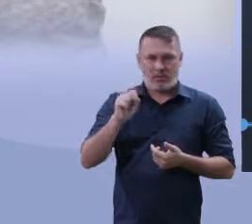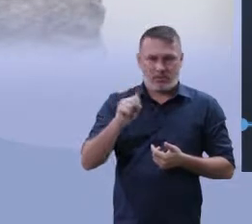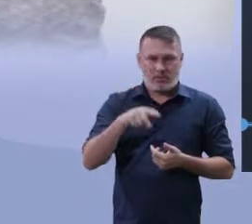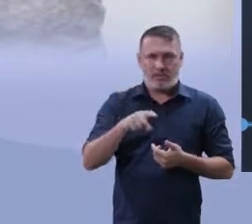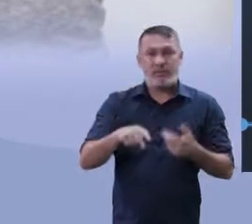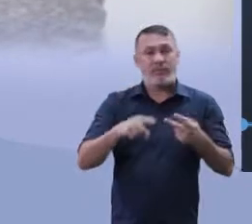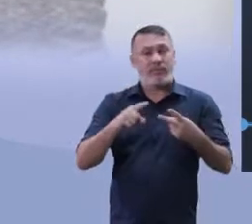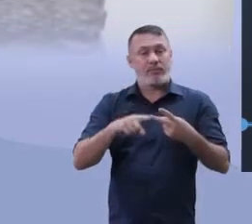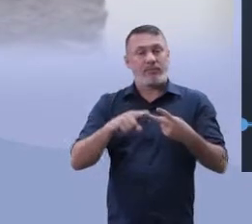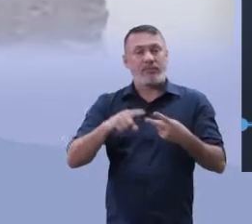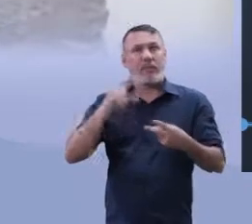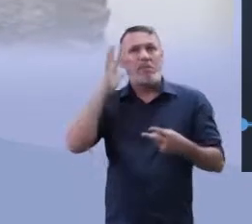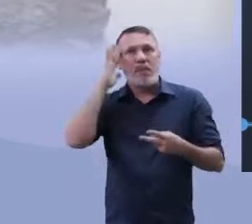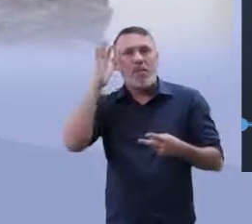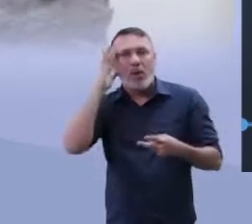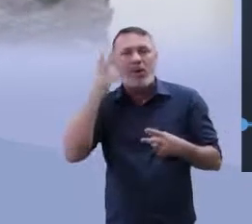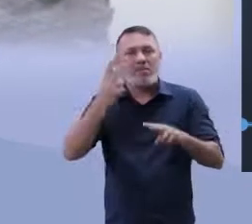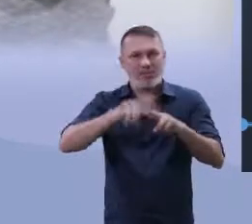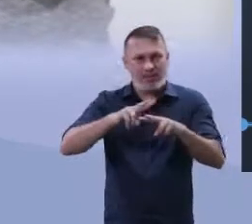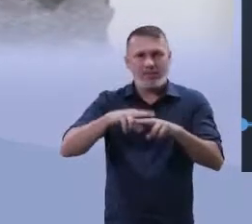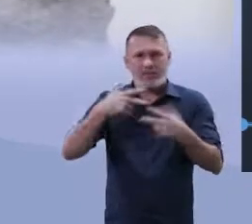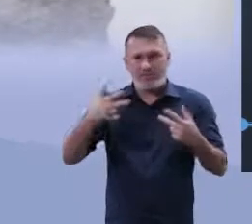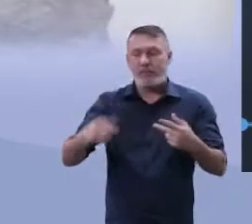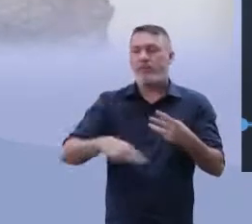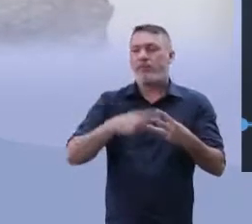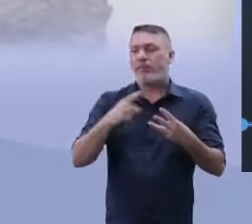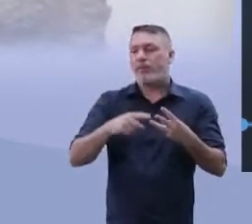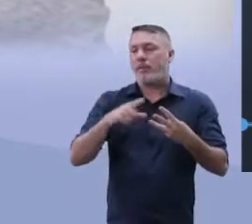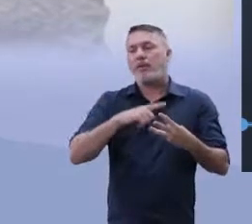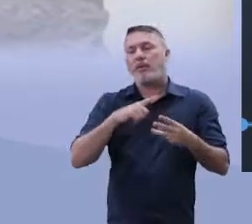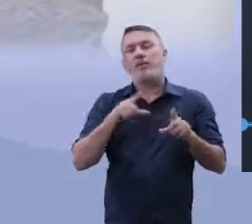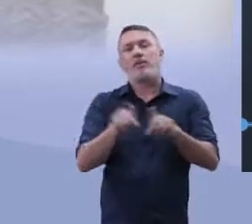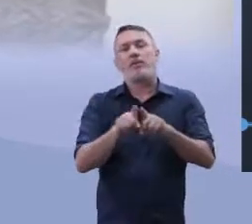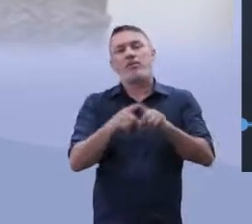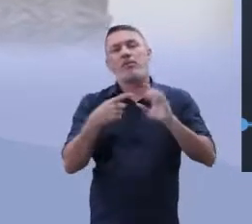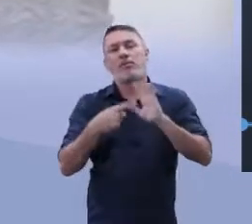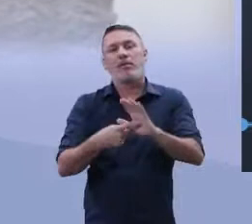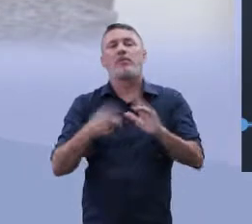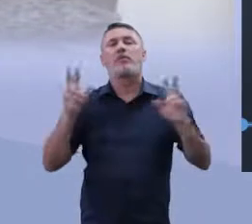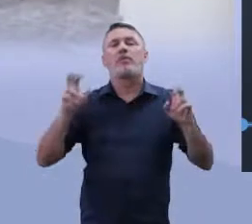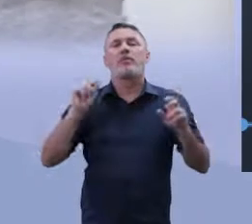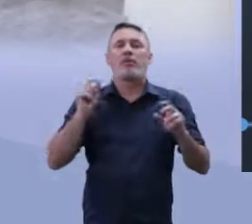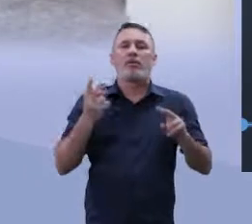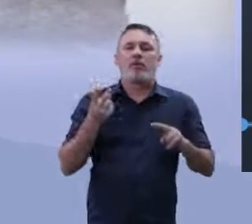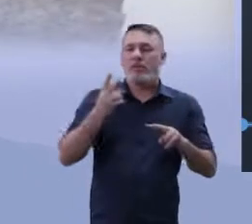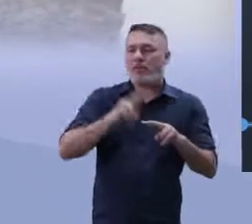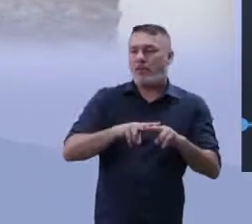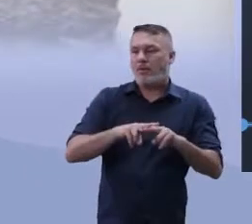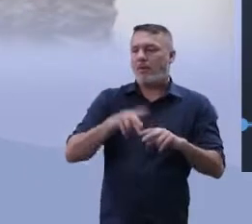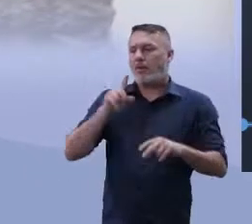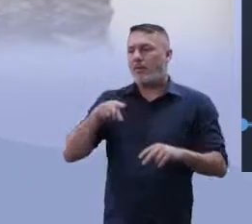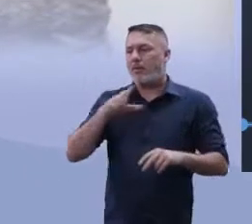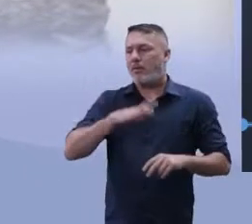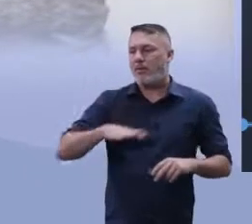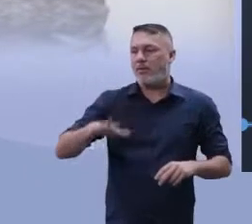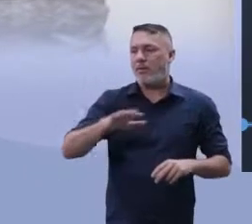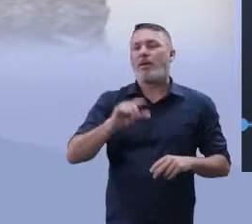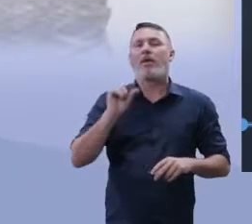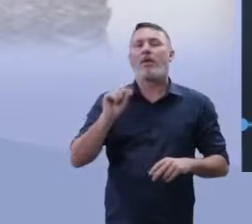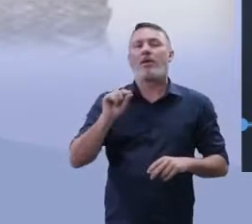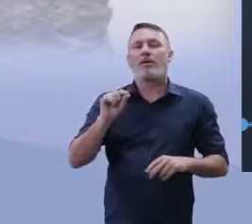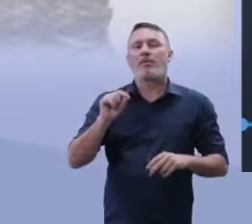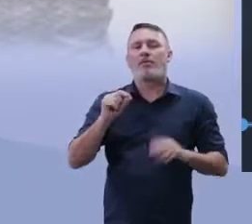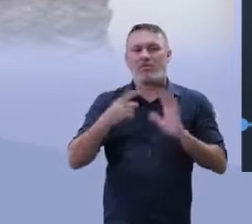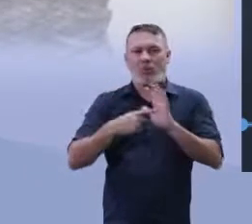temos Memórias do Cárcere, de Graciliano Ramos. E nós temos aqui Presos que Menstruam, de